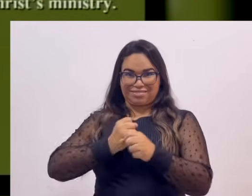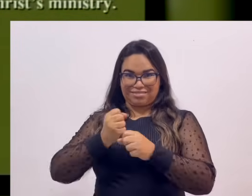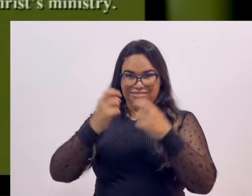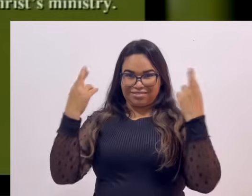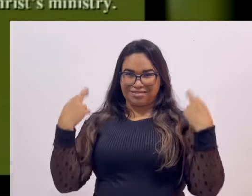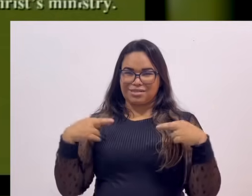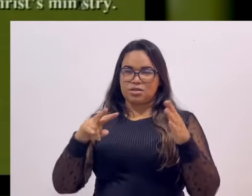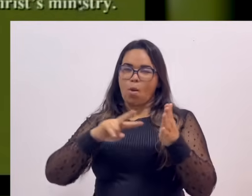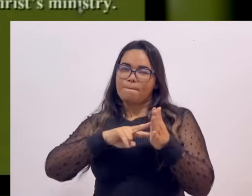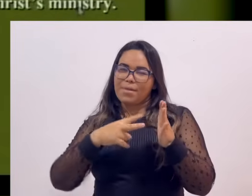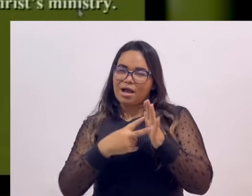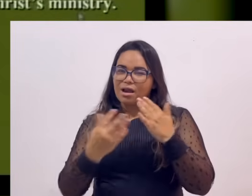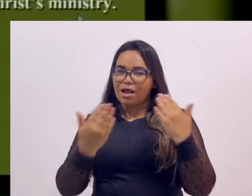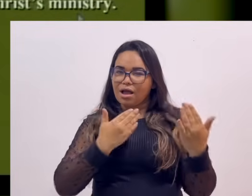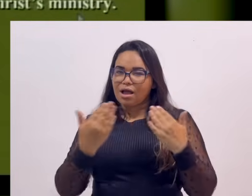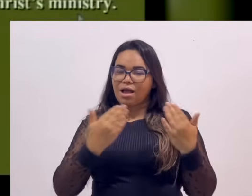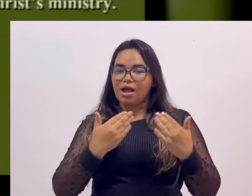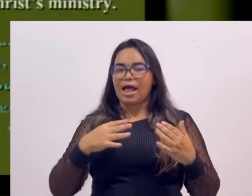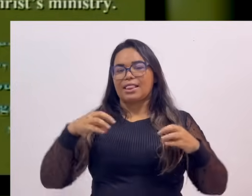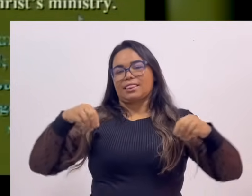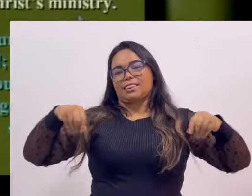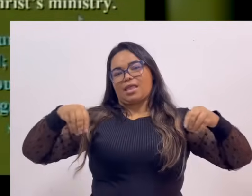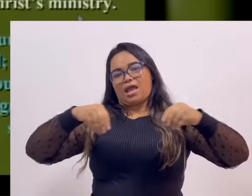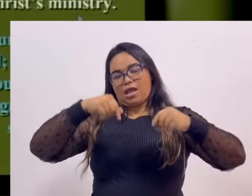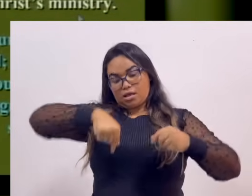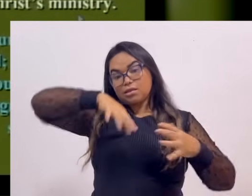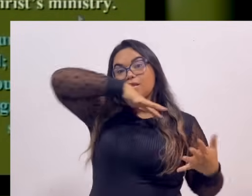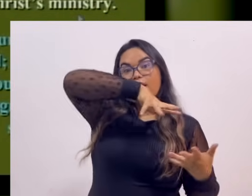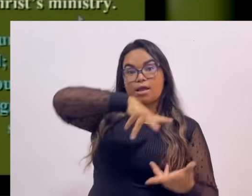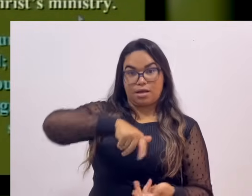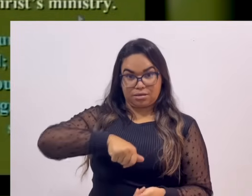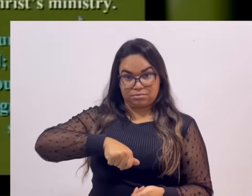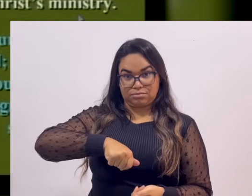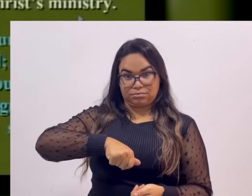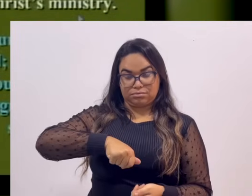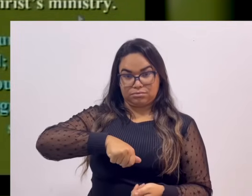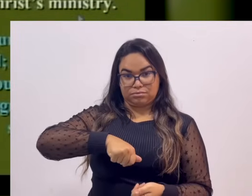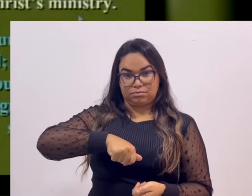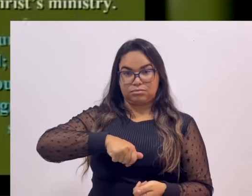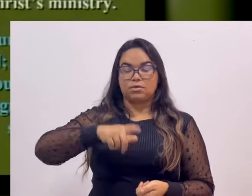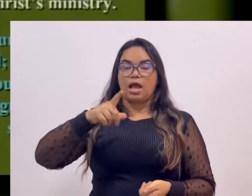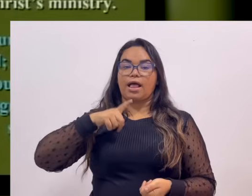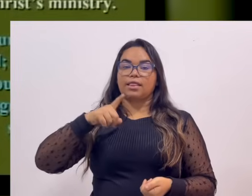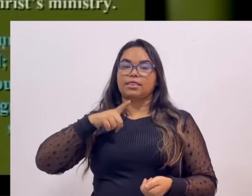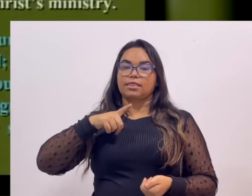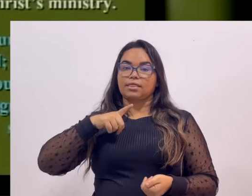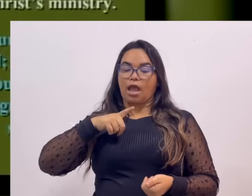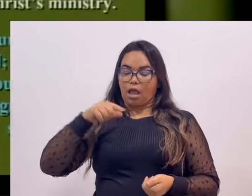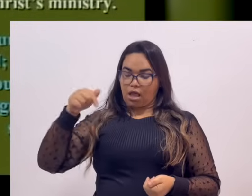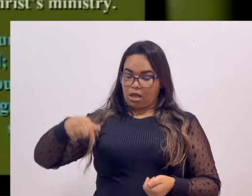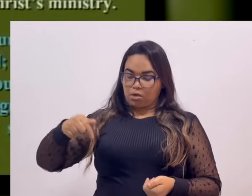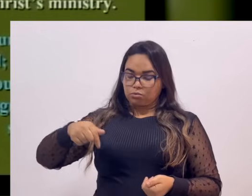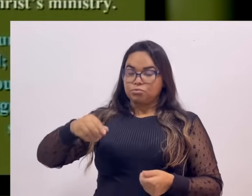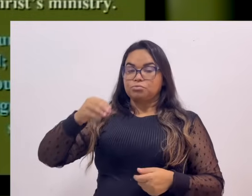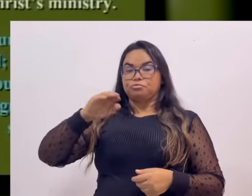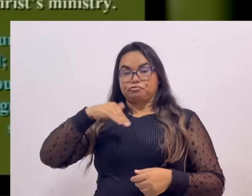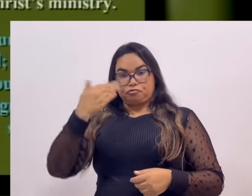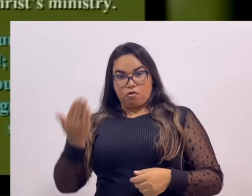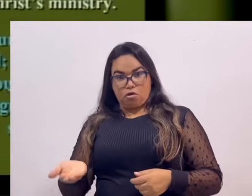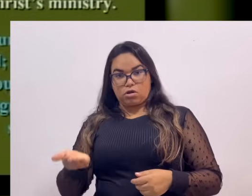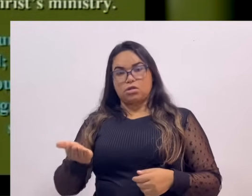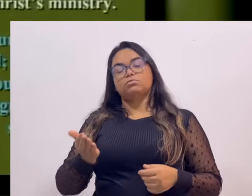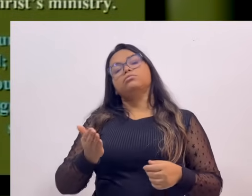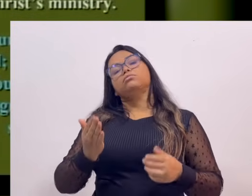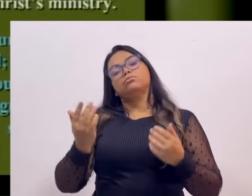o véu representam as três dimensões do ministério de Cristo três dimensões e não apenas uma havia quatro pilastras para o